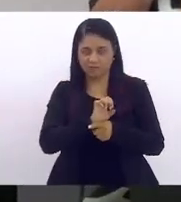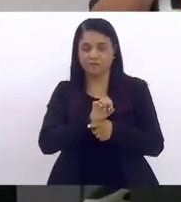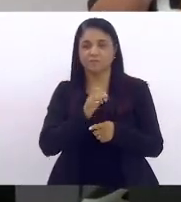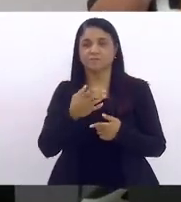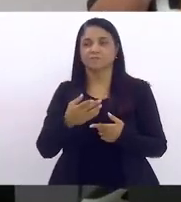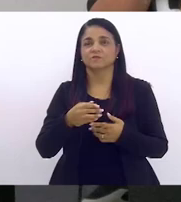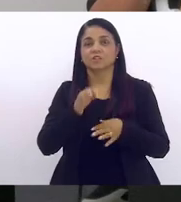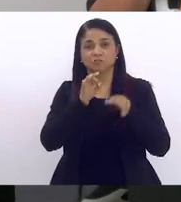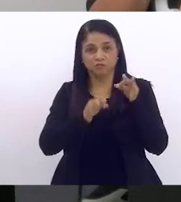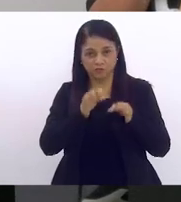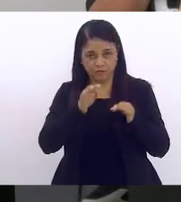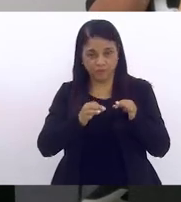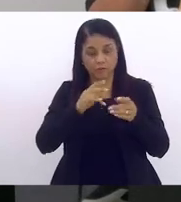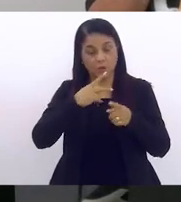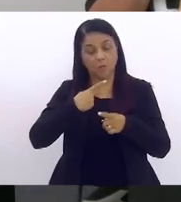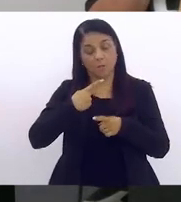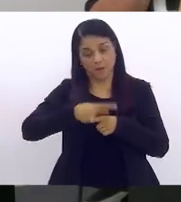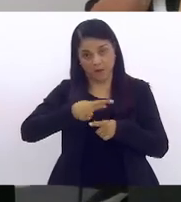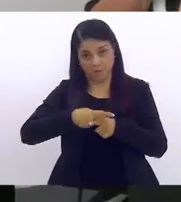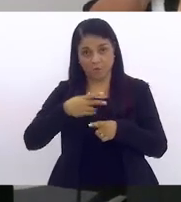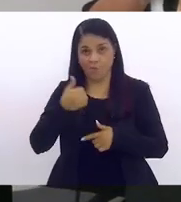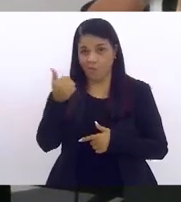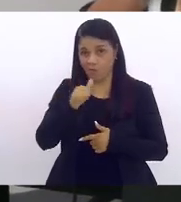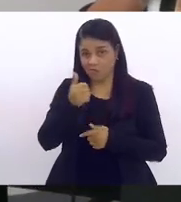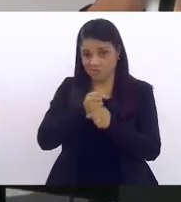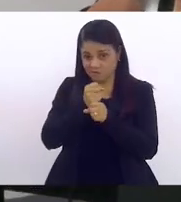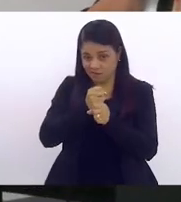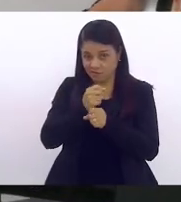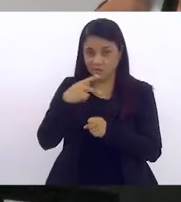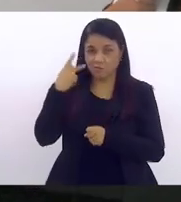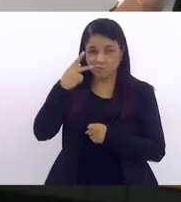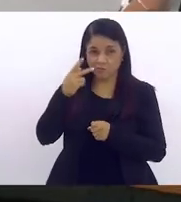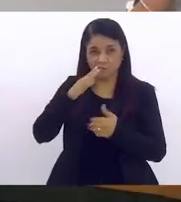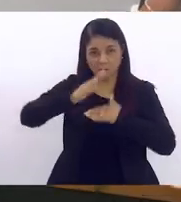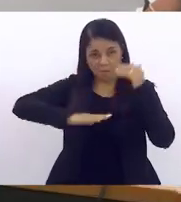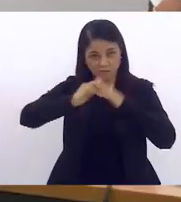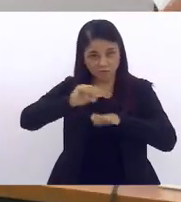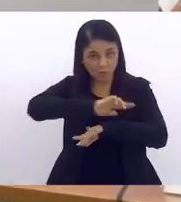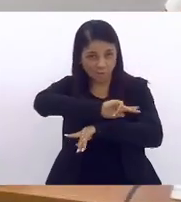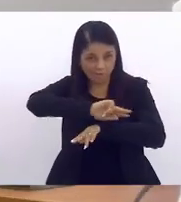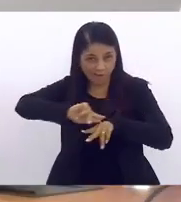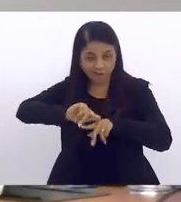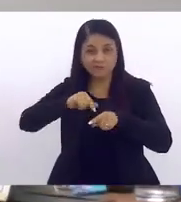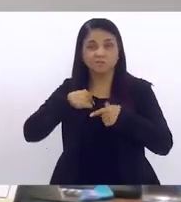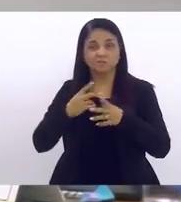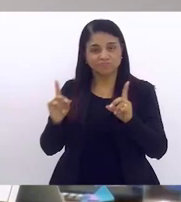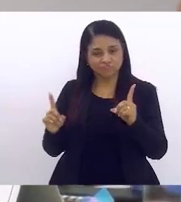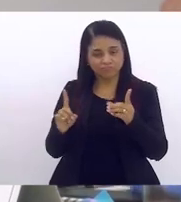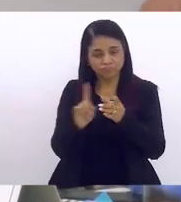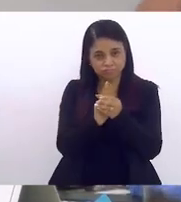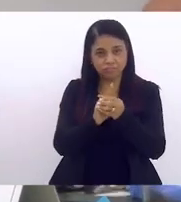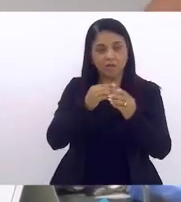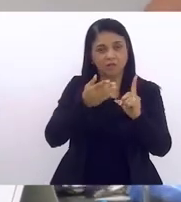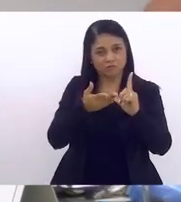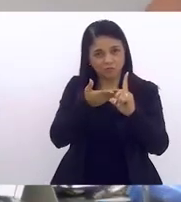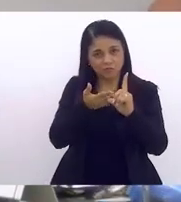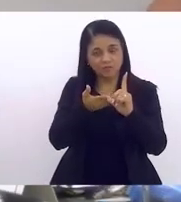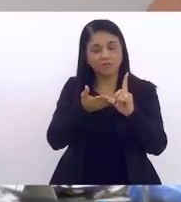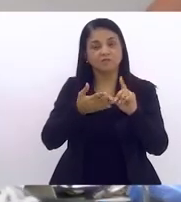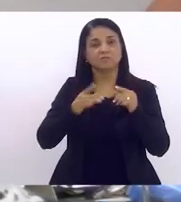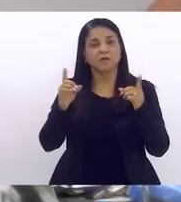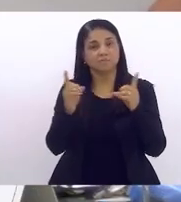Há 11 anos, sua política de atenção multiprofissional incluiu as doulas como assistências